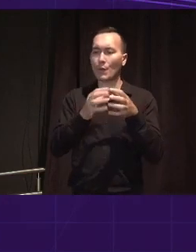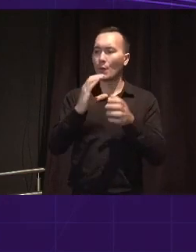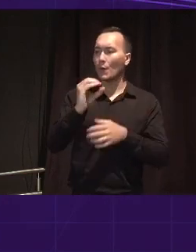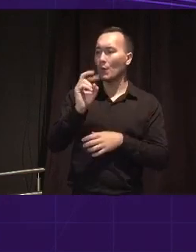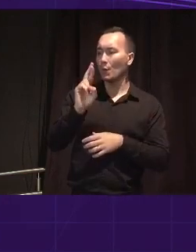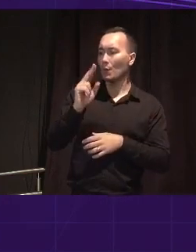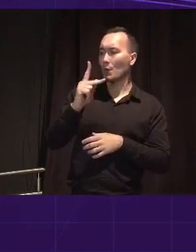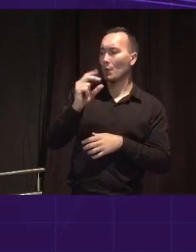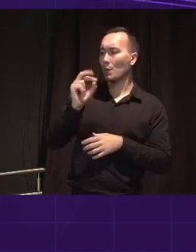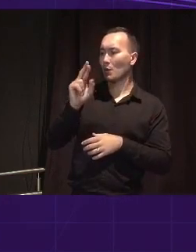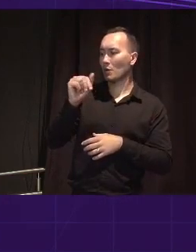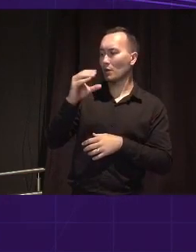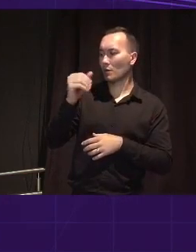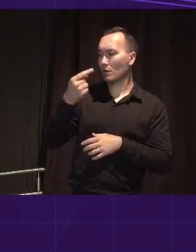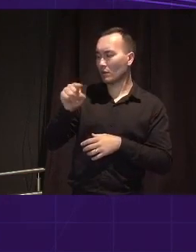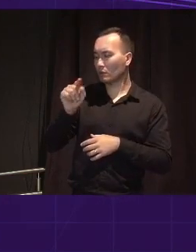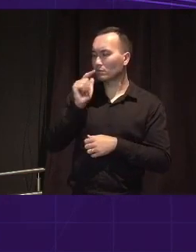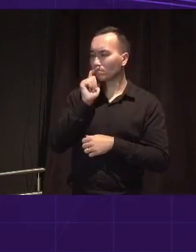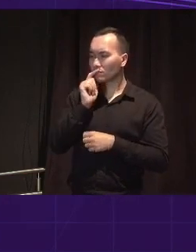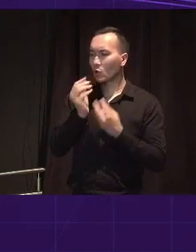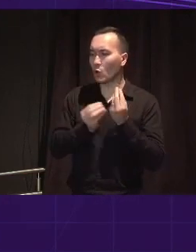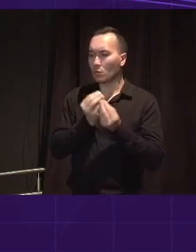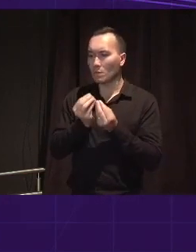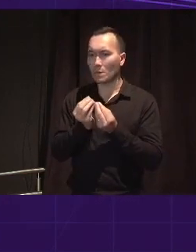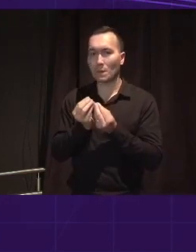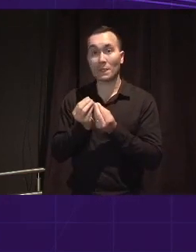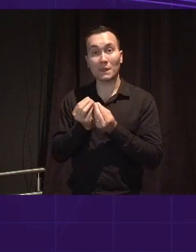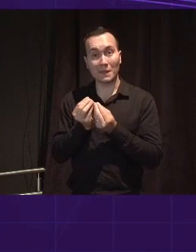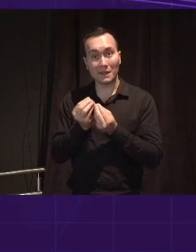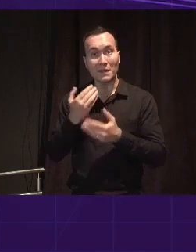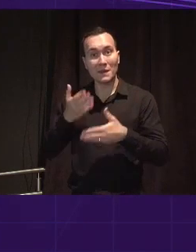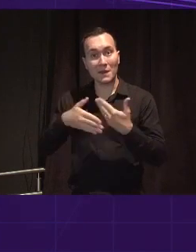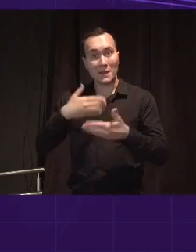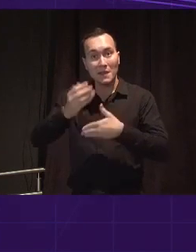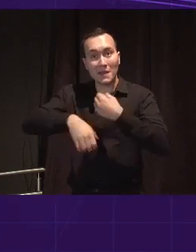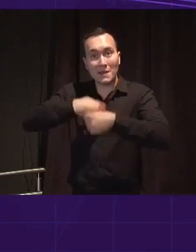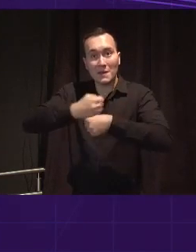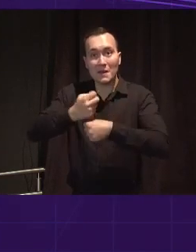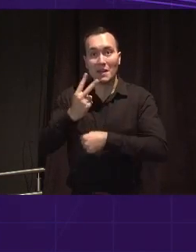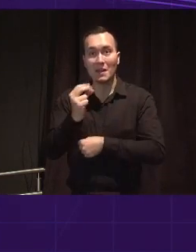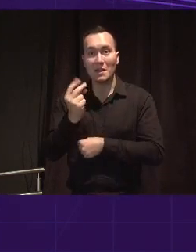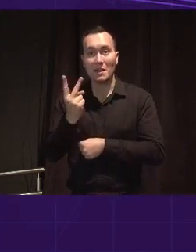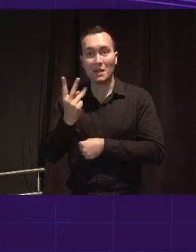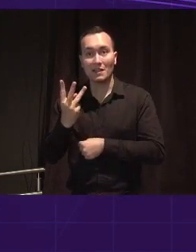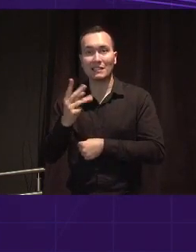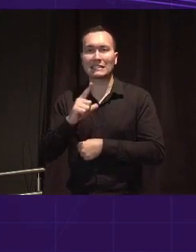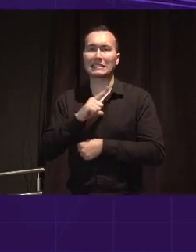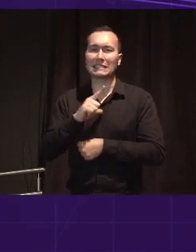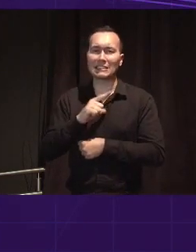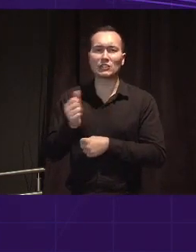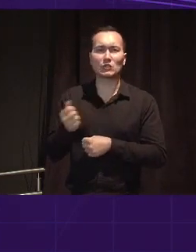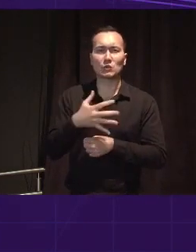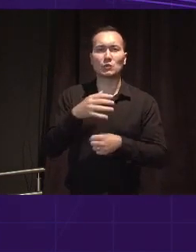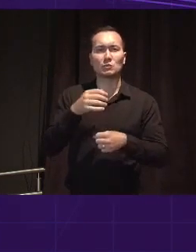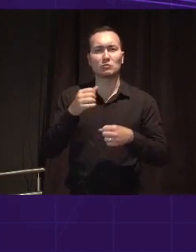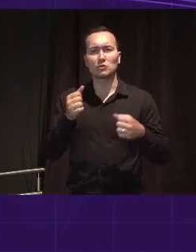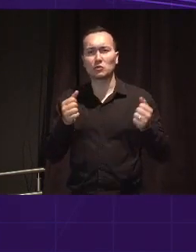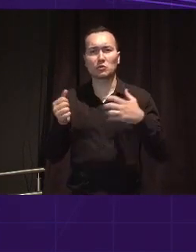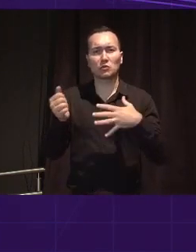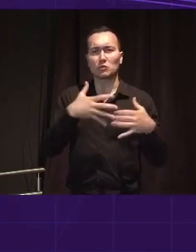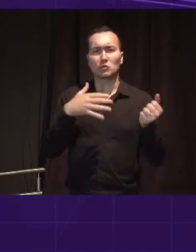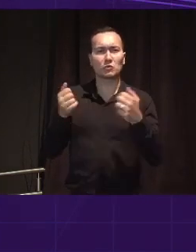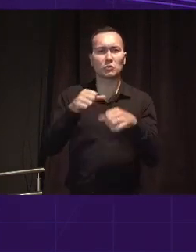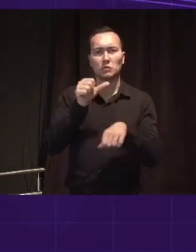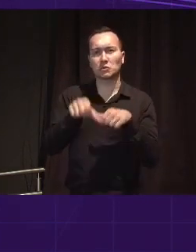de 2022 e tem muito para 2023 que a gente ainda vê de oportunidades, né? É como se a gente fosse subindo degraus e a